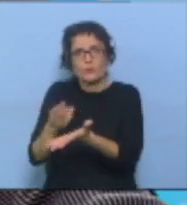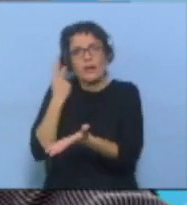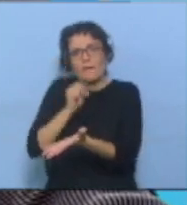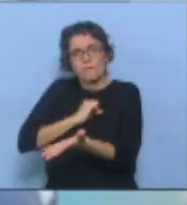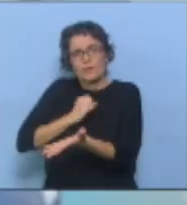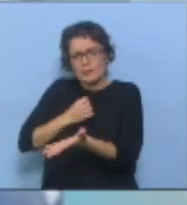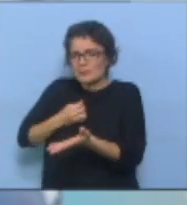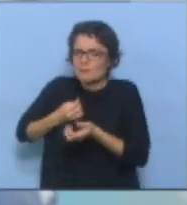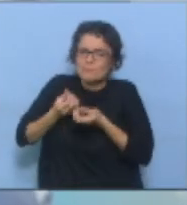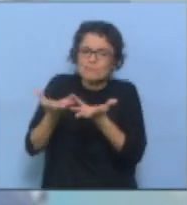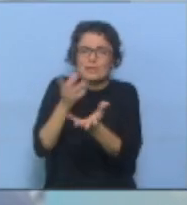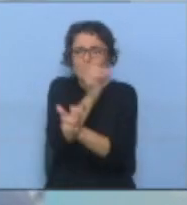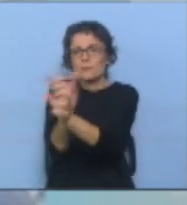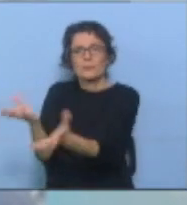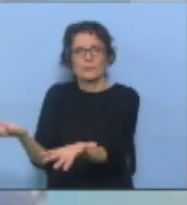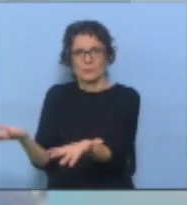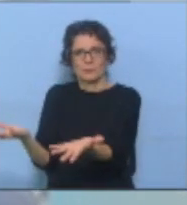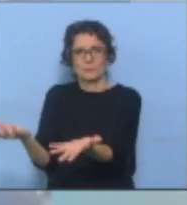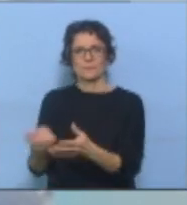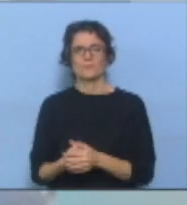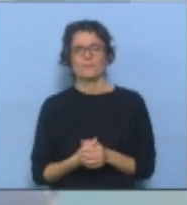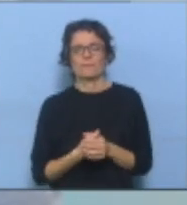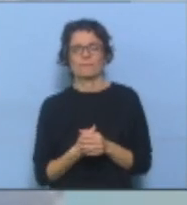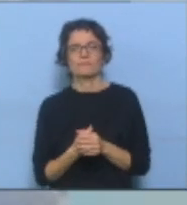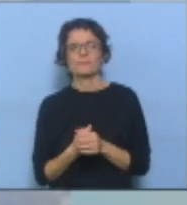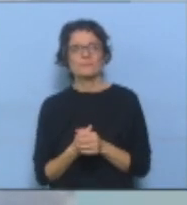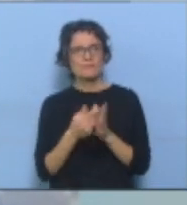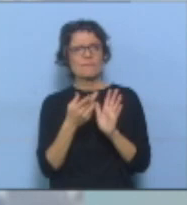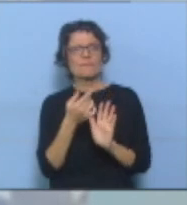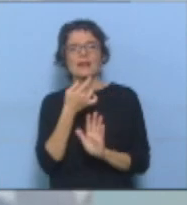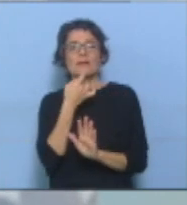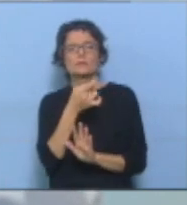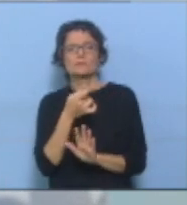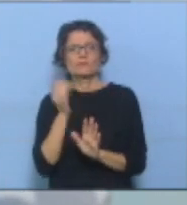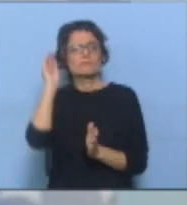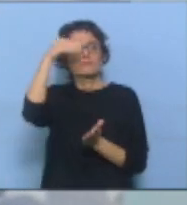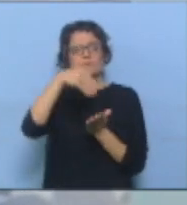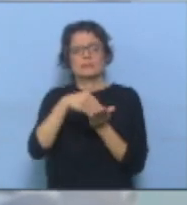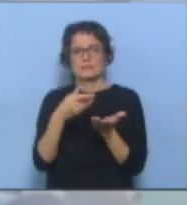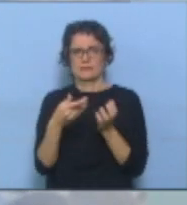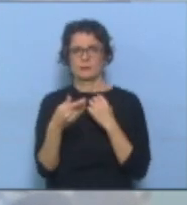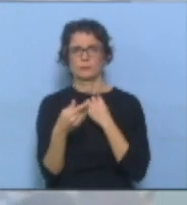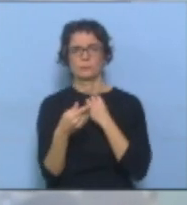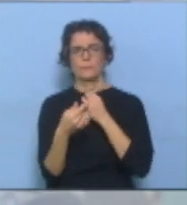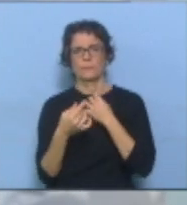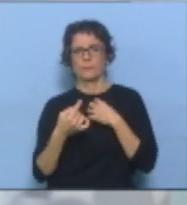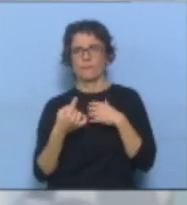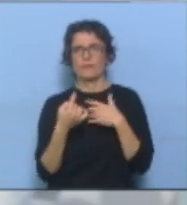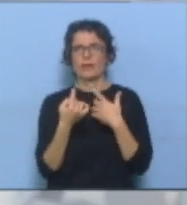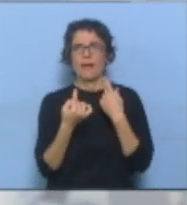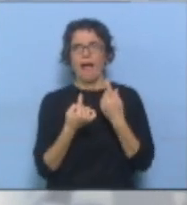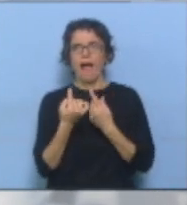Maria, o batismo é algo que... Se percebeu isto também, que não é algo que nos